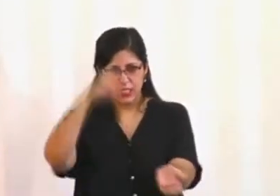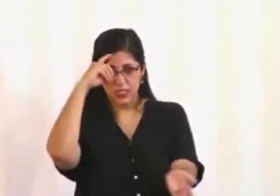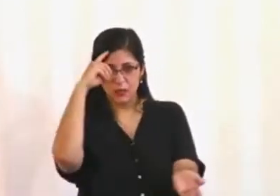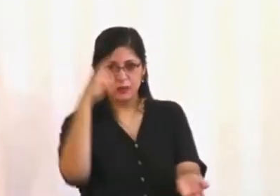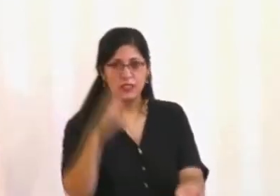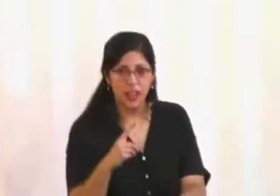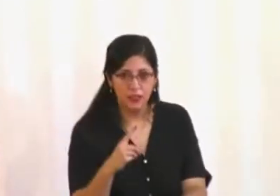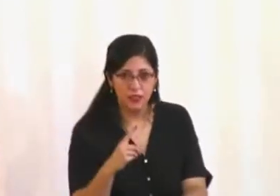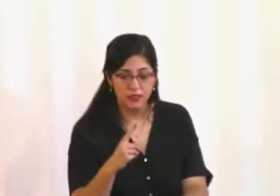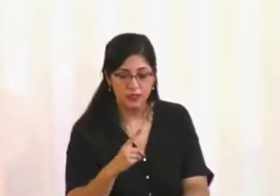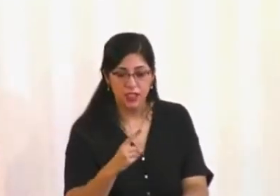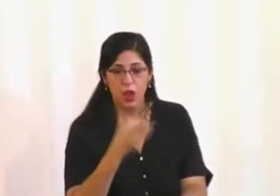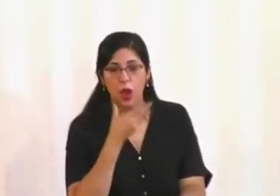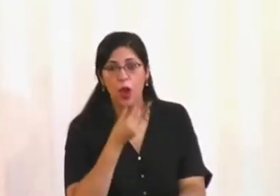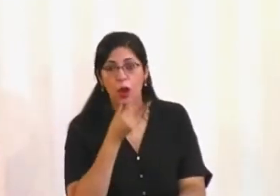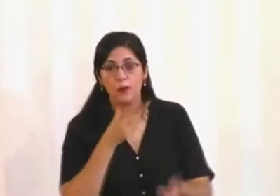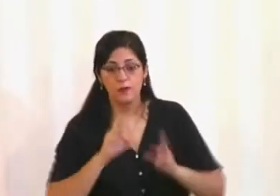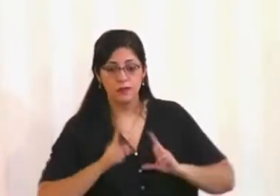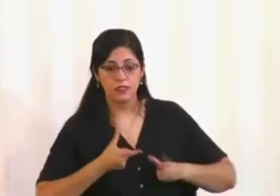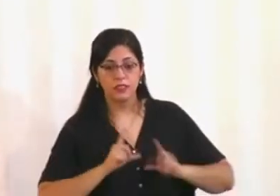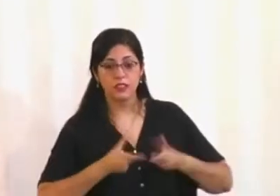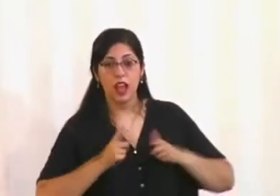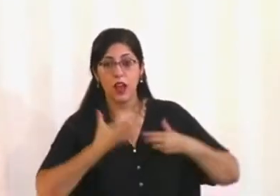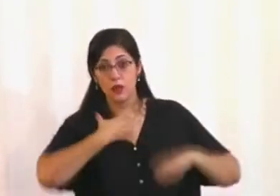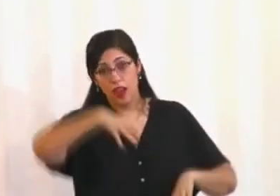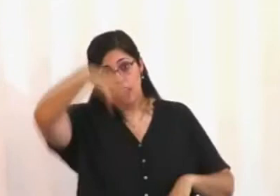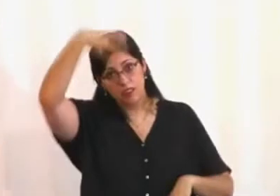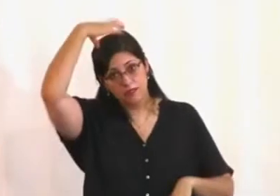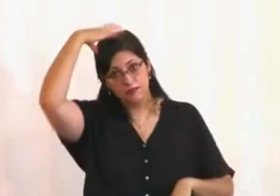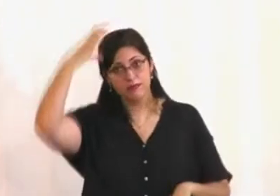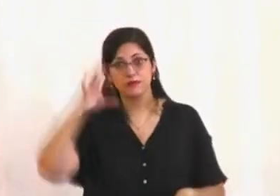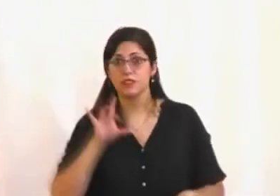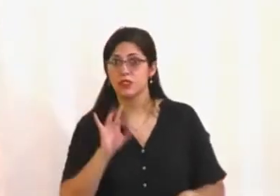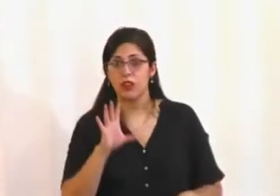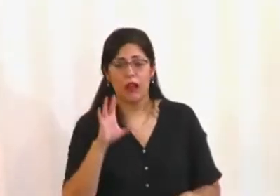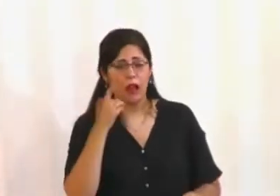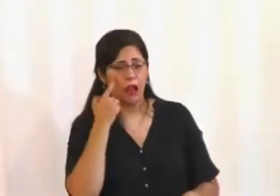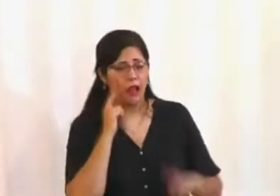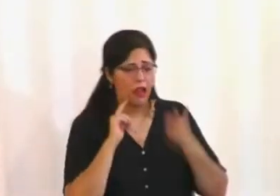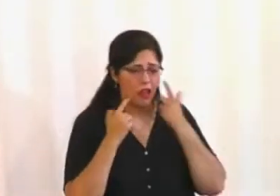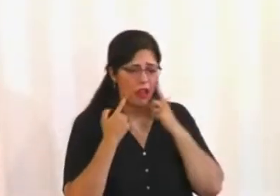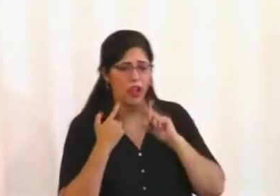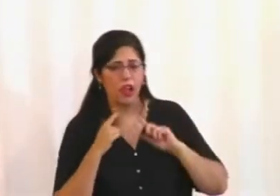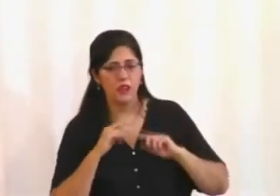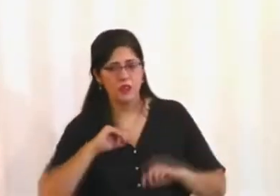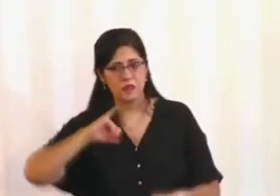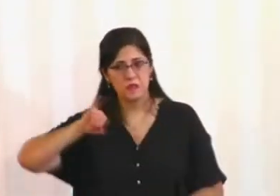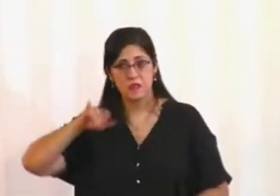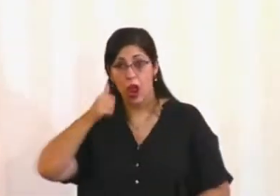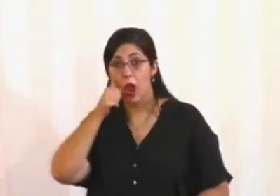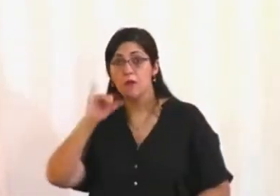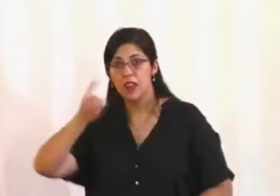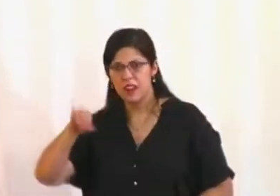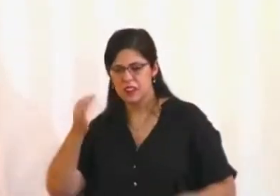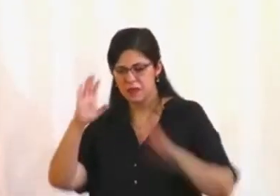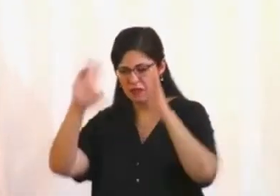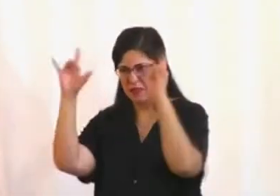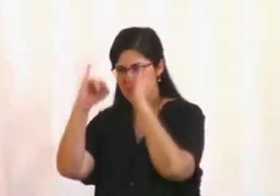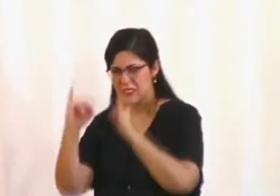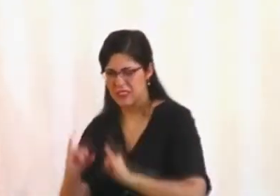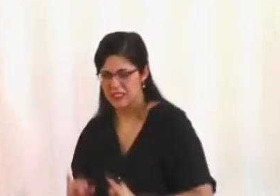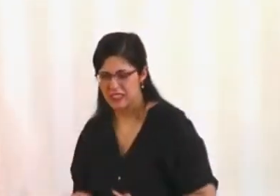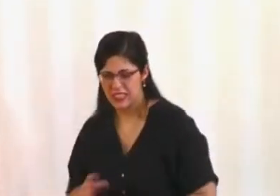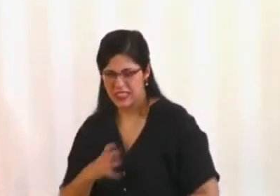Acabe vivia chorando no colo de Jezabel. E ela, dura. Eu sei que a ameaça não era